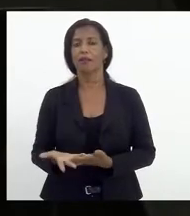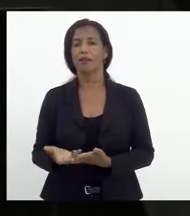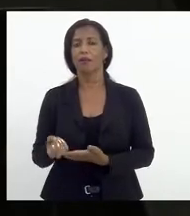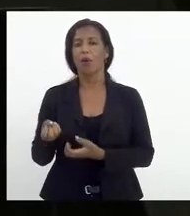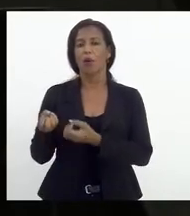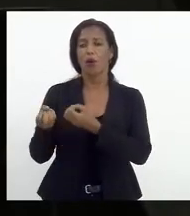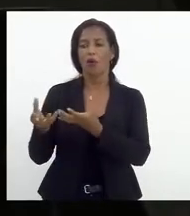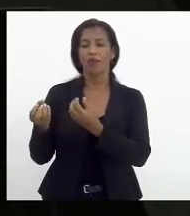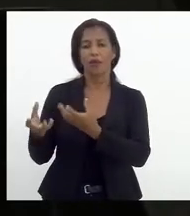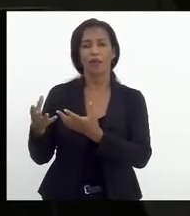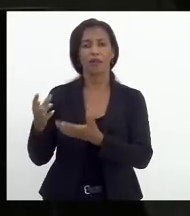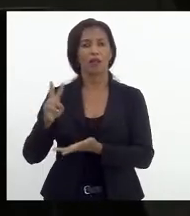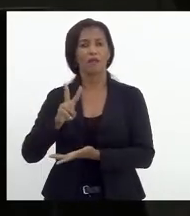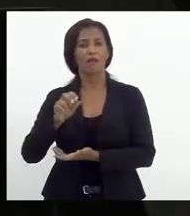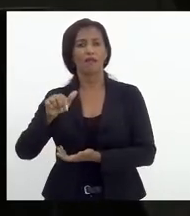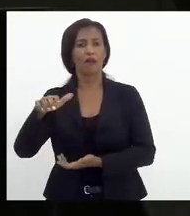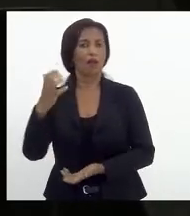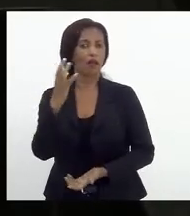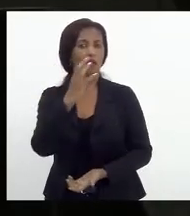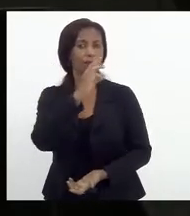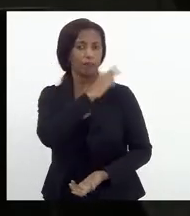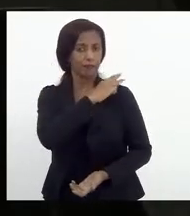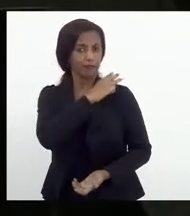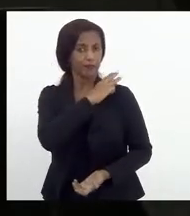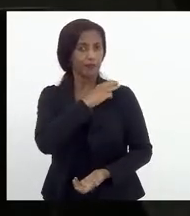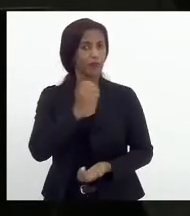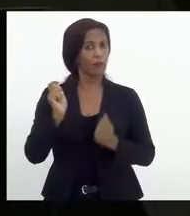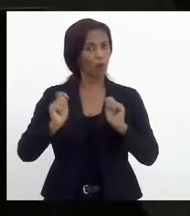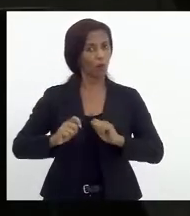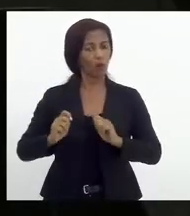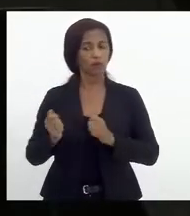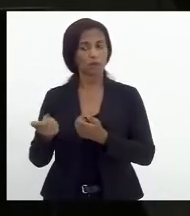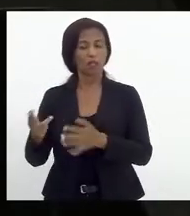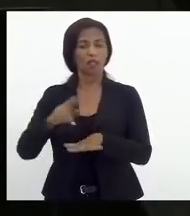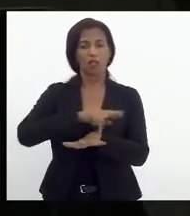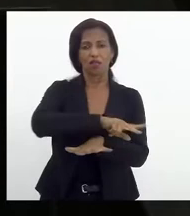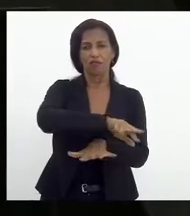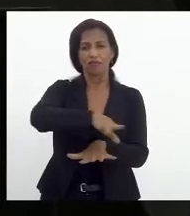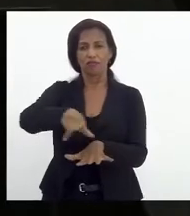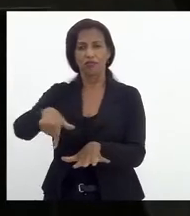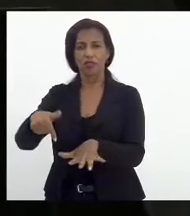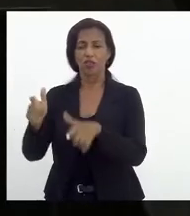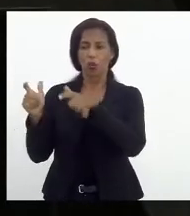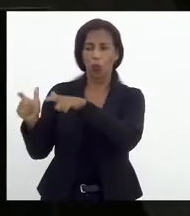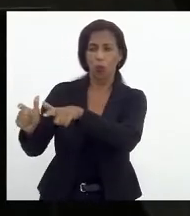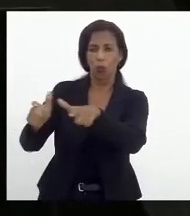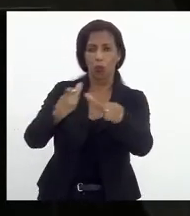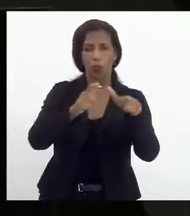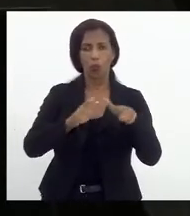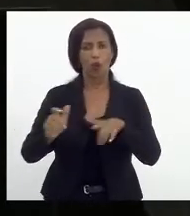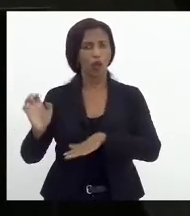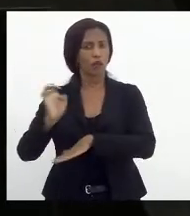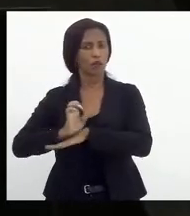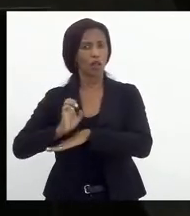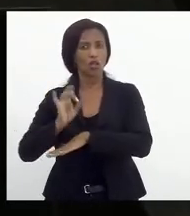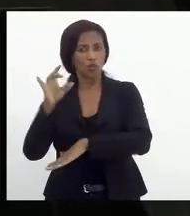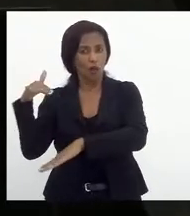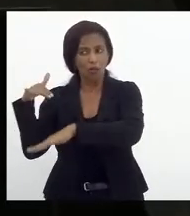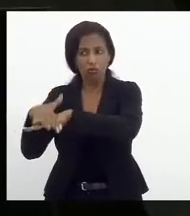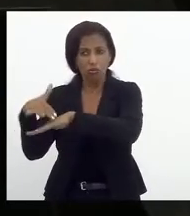oferta do ensino médio, a gente possa garantir o ensino médio nas diferentes regiões do Estado, não apenas no turno da